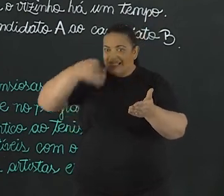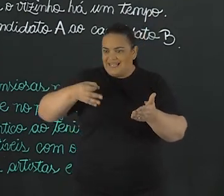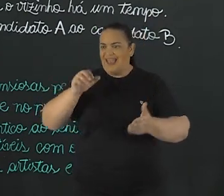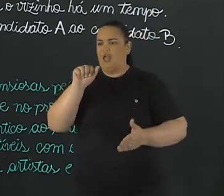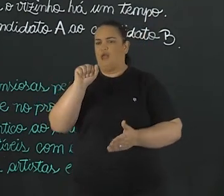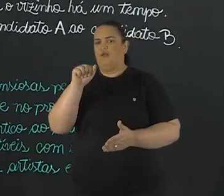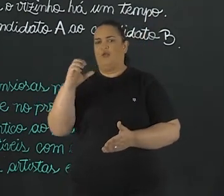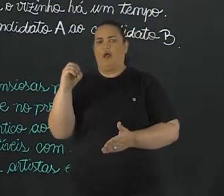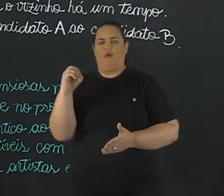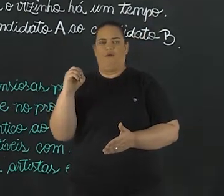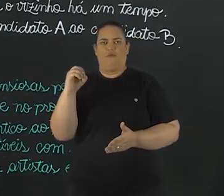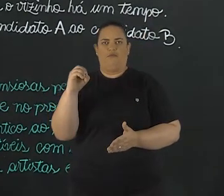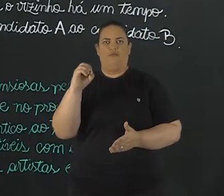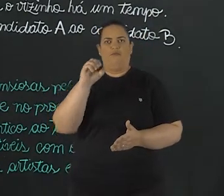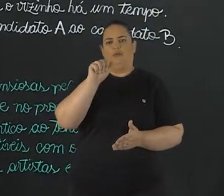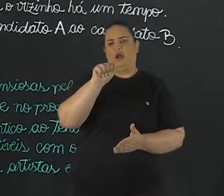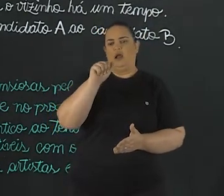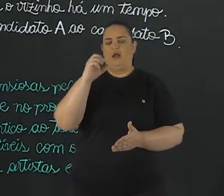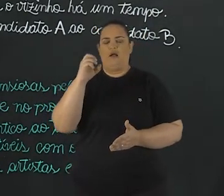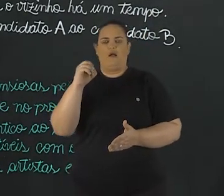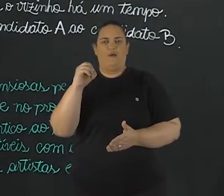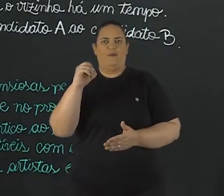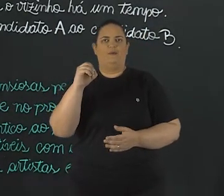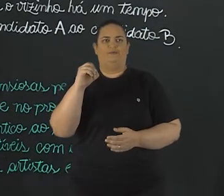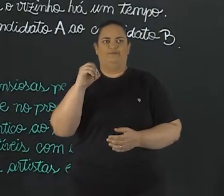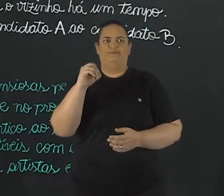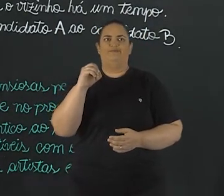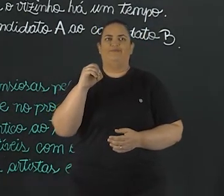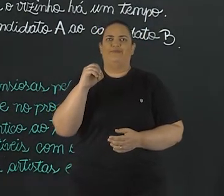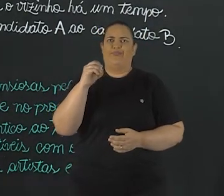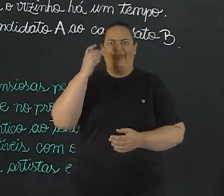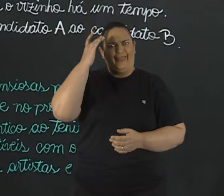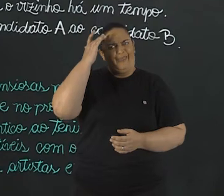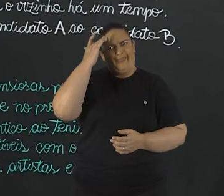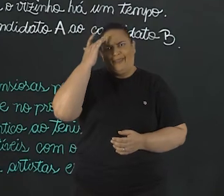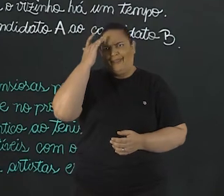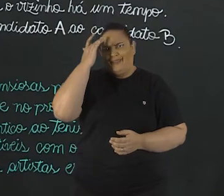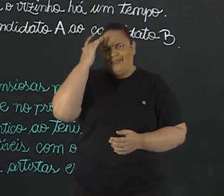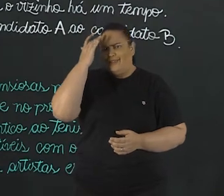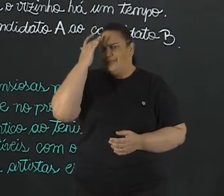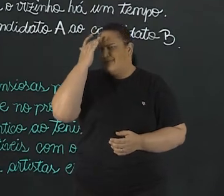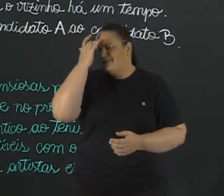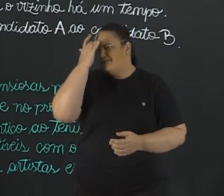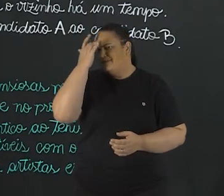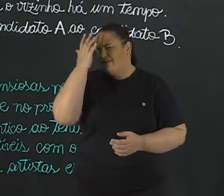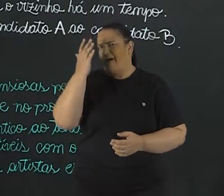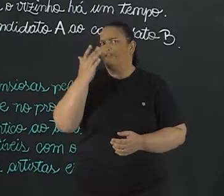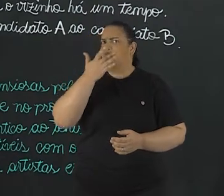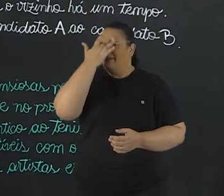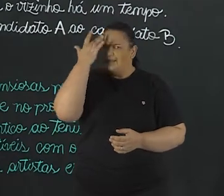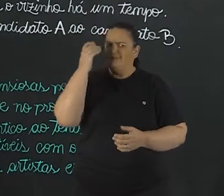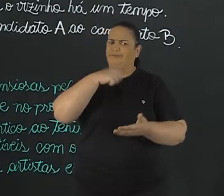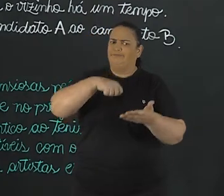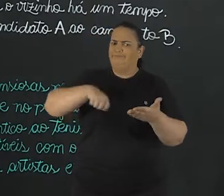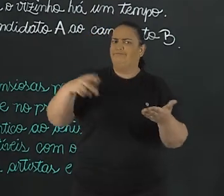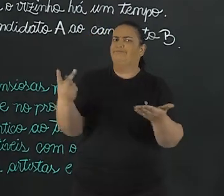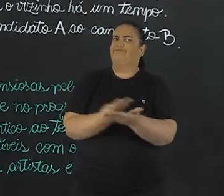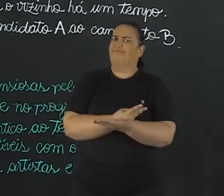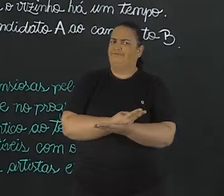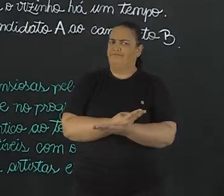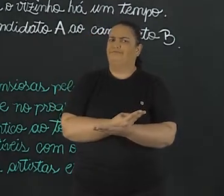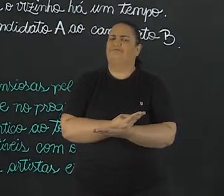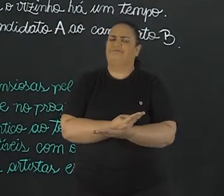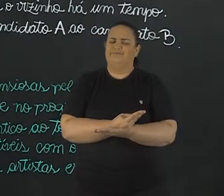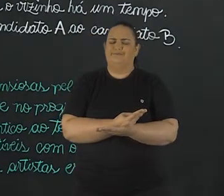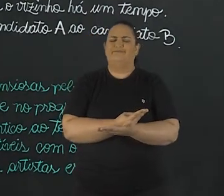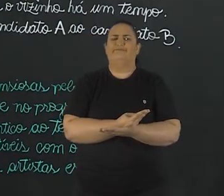lembre-se dessa ocorrência, porque isso é muito comum gerar dúvidas para os falantes de língua portuguesa. Especialmente no texto, a gente não pode cometer esses deslizes.